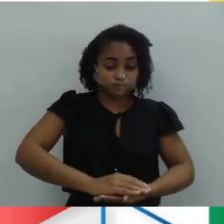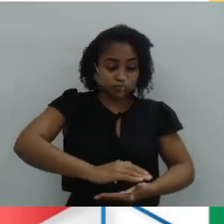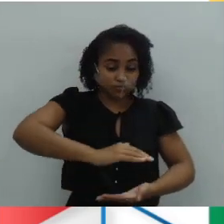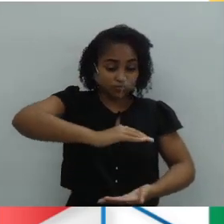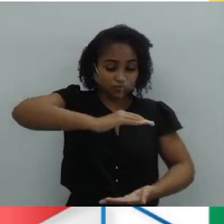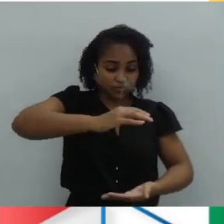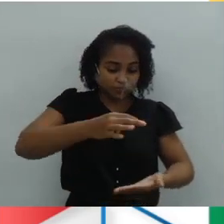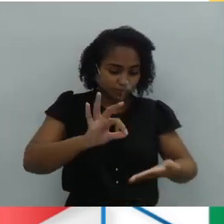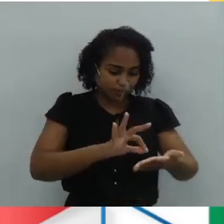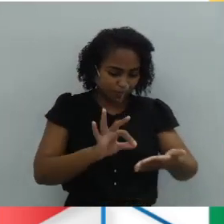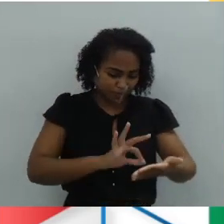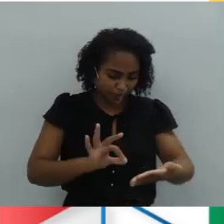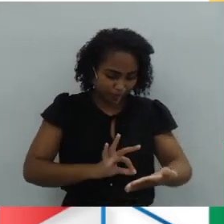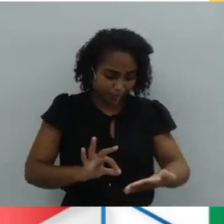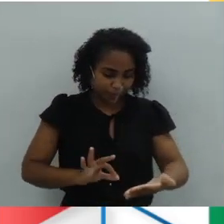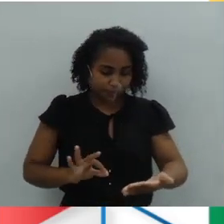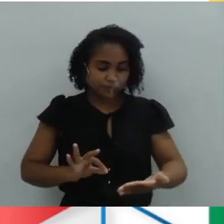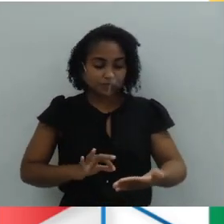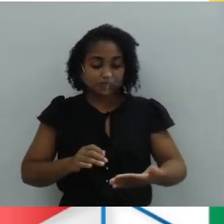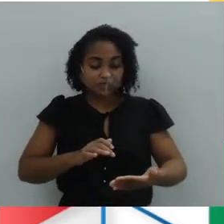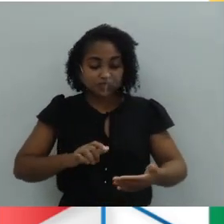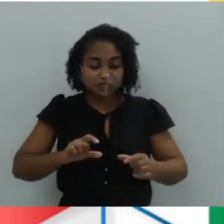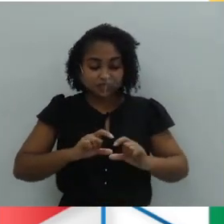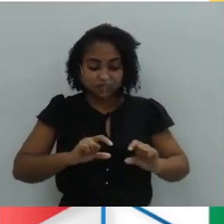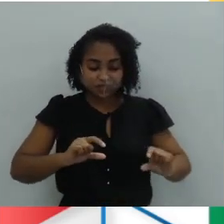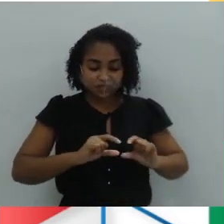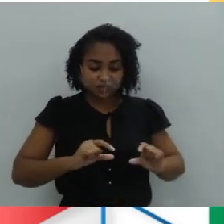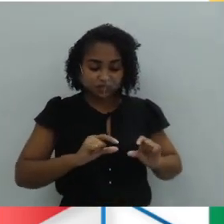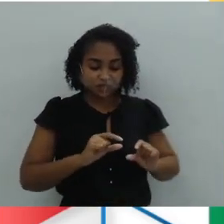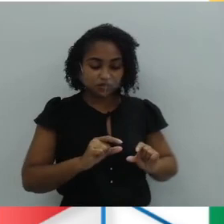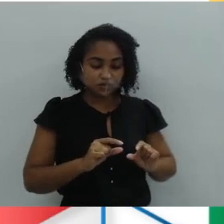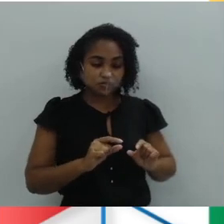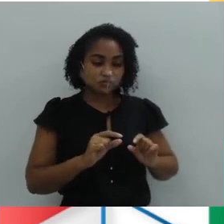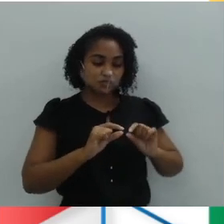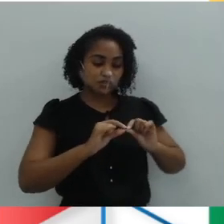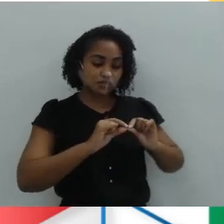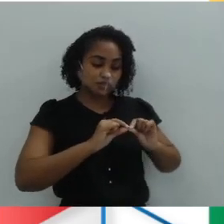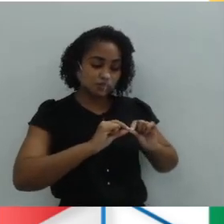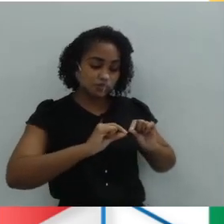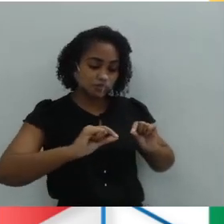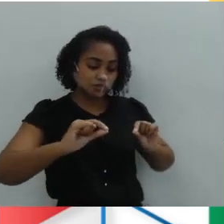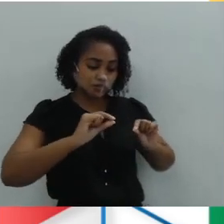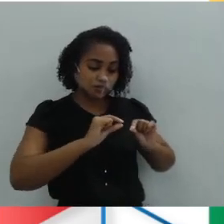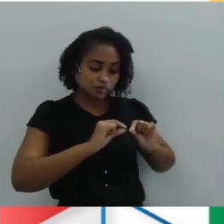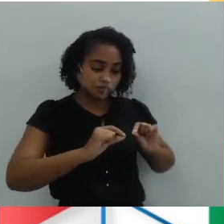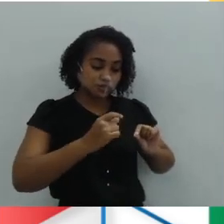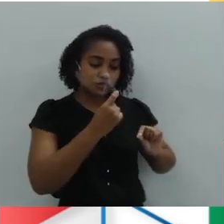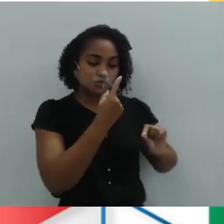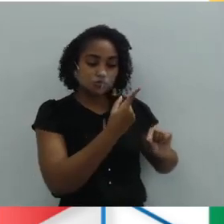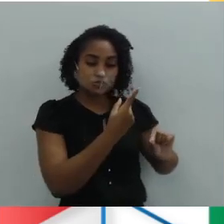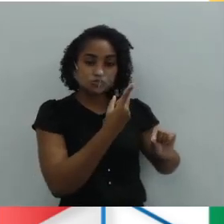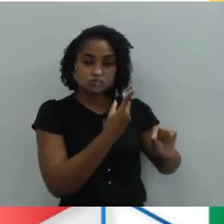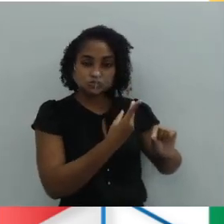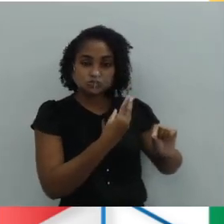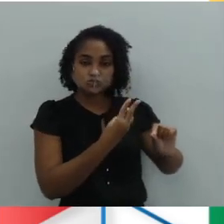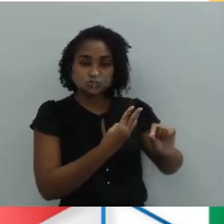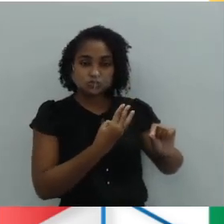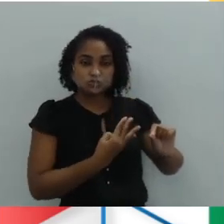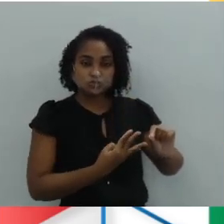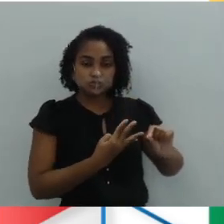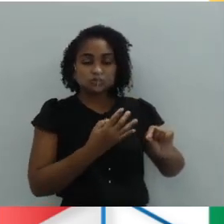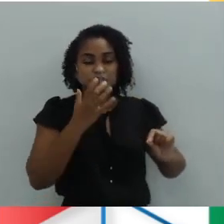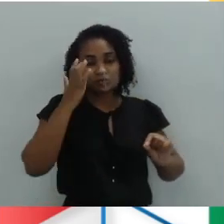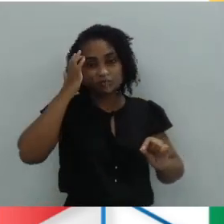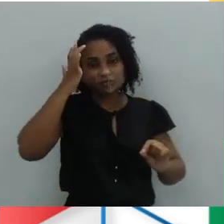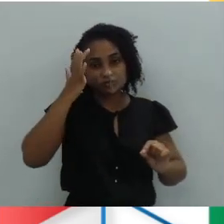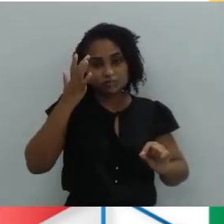de assinaturas. A área de assinaturas deve estar com linhas enumeradas, para mais hábil